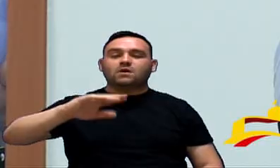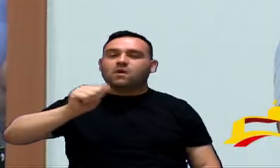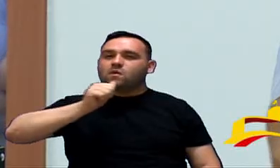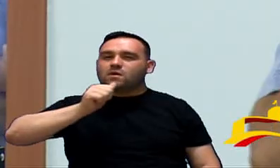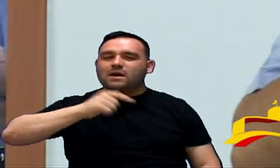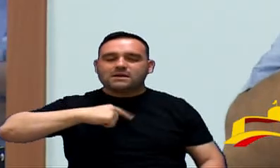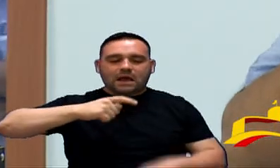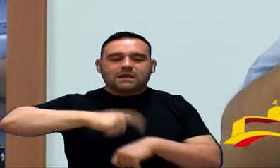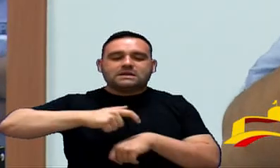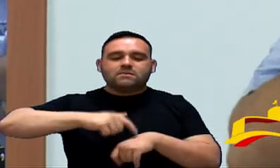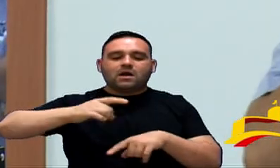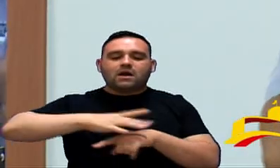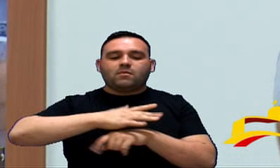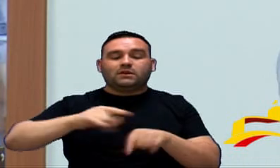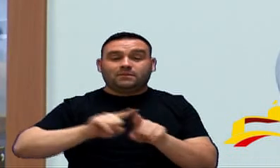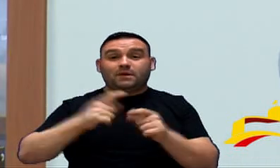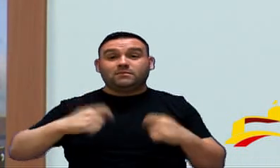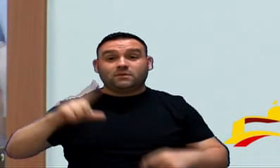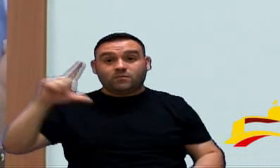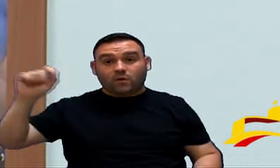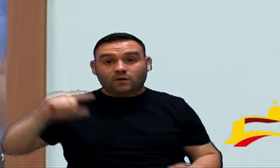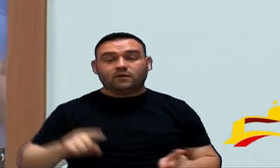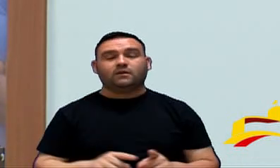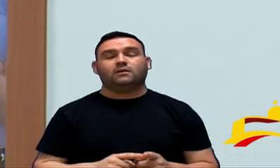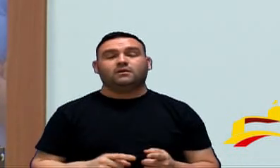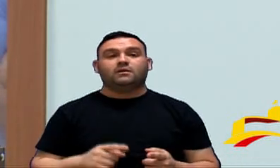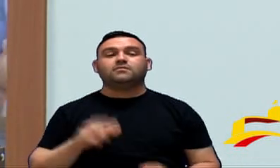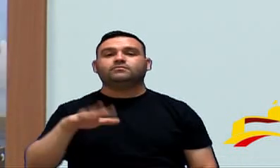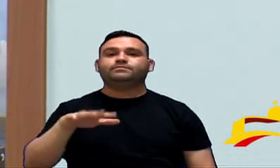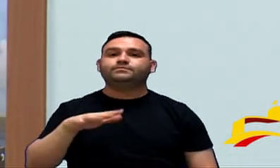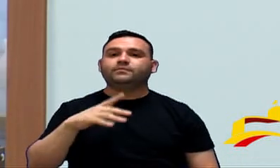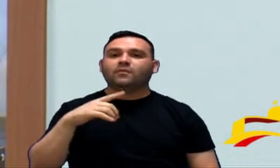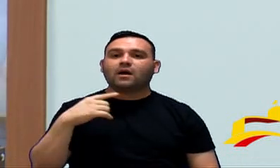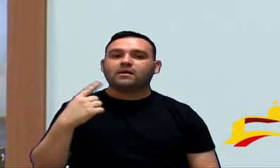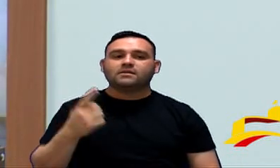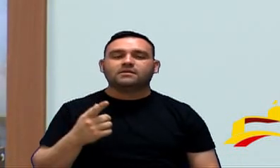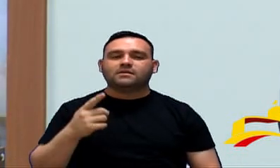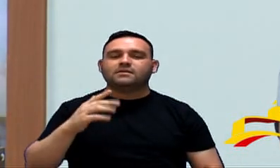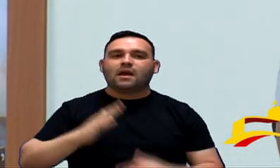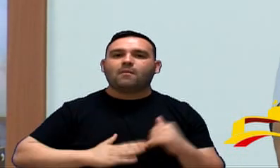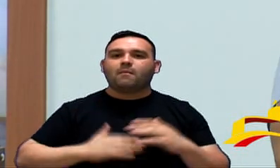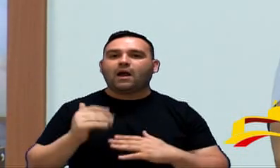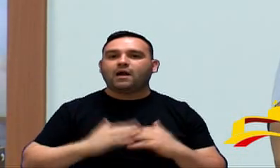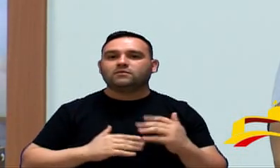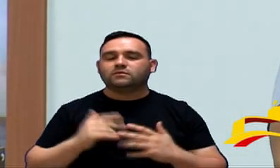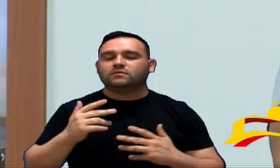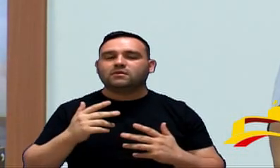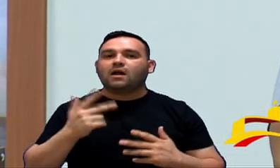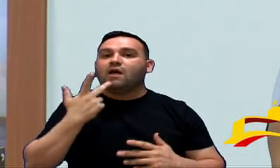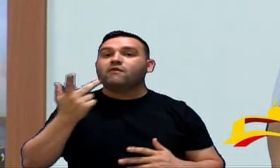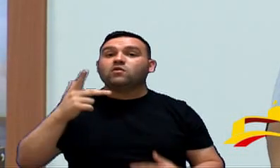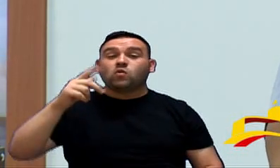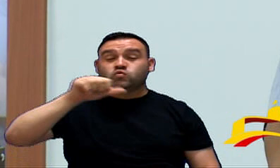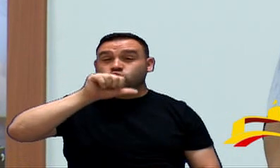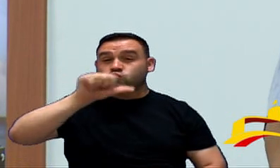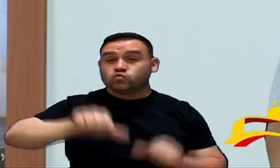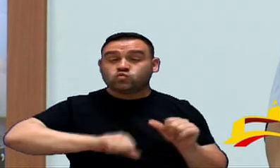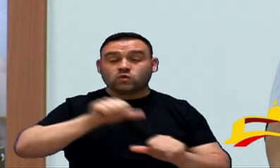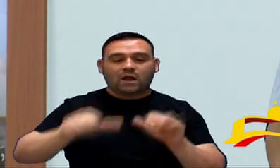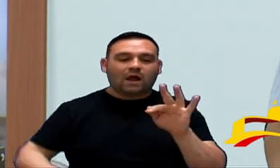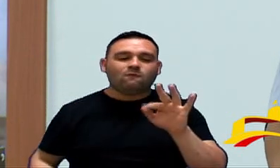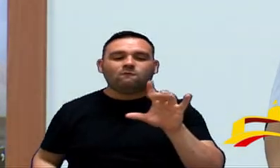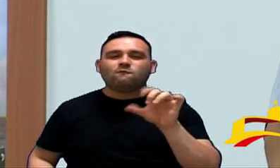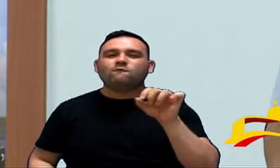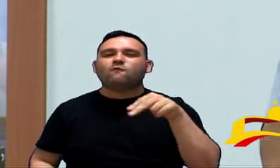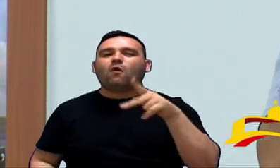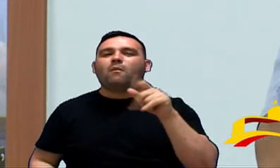sei que está terminando o tempo, eu vou ter que sair também. Isso. João, mas não foi um prato quando ele colocou? Ele falou que ia trocar todas as lâmpadas da cidade de